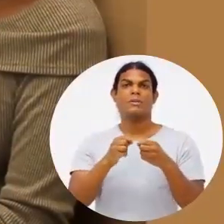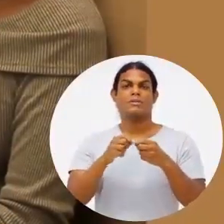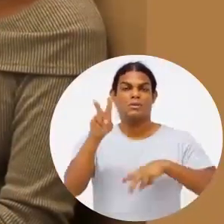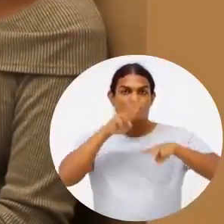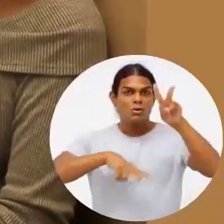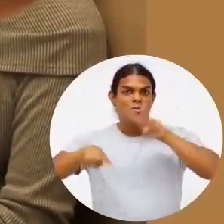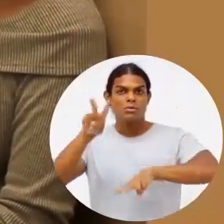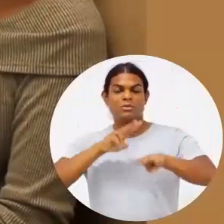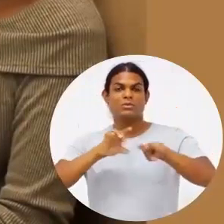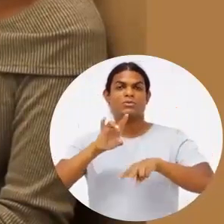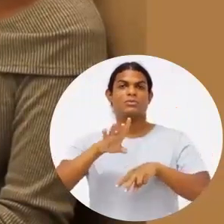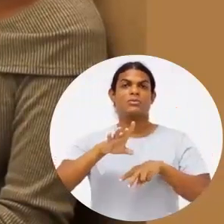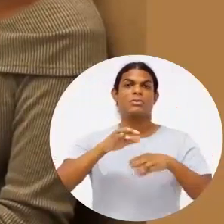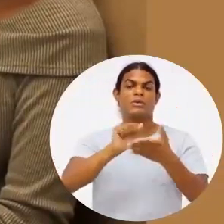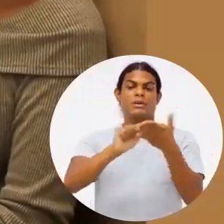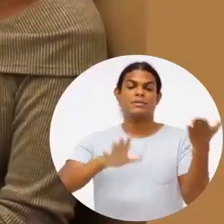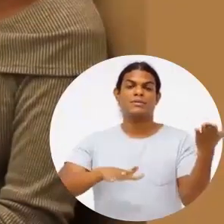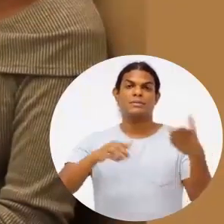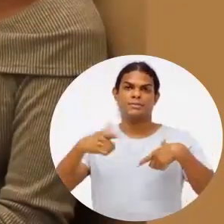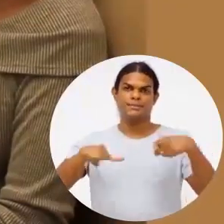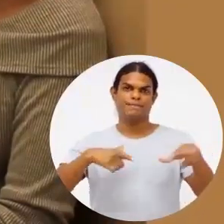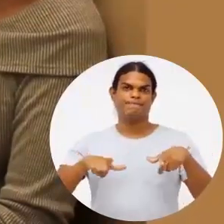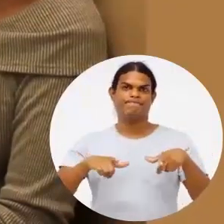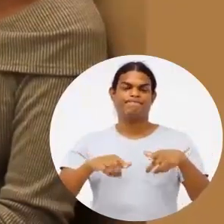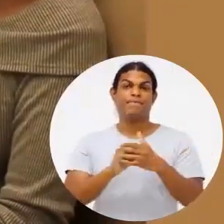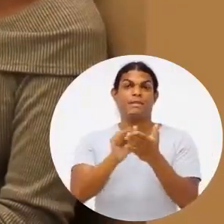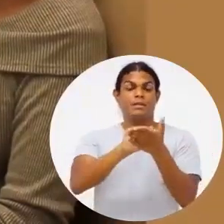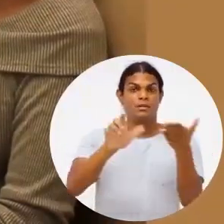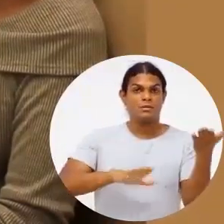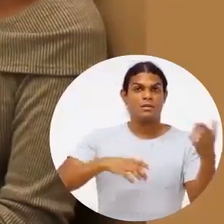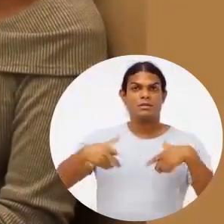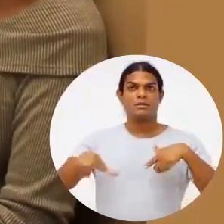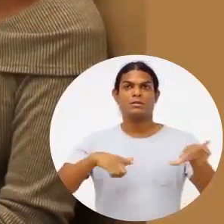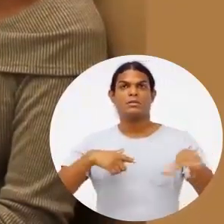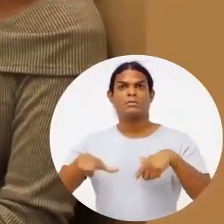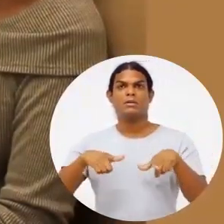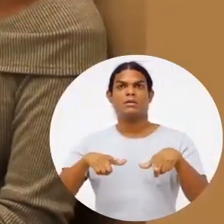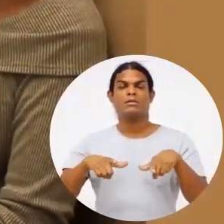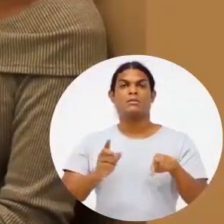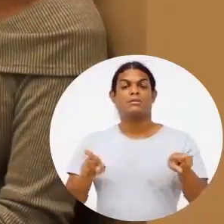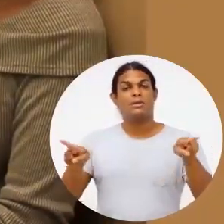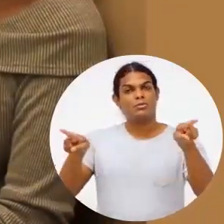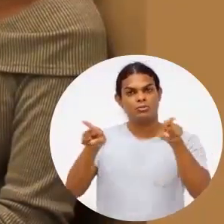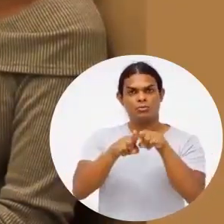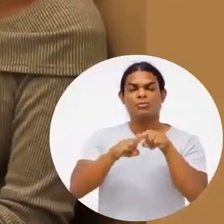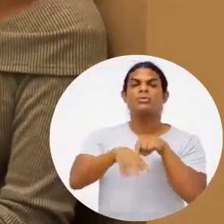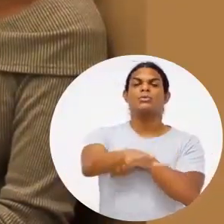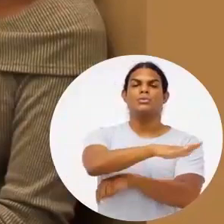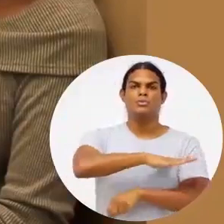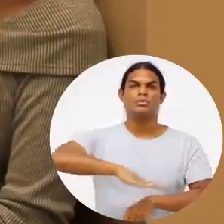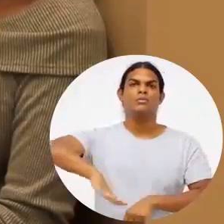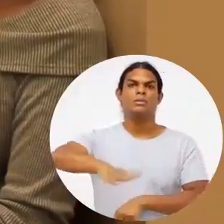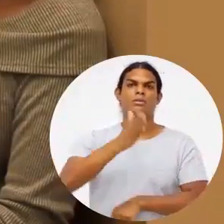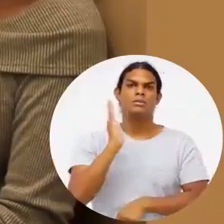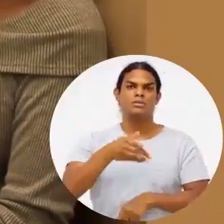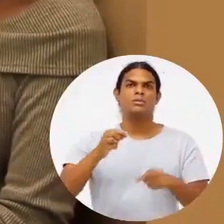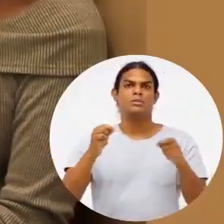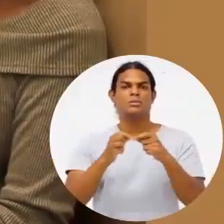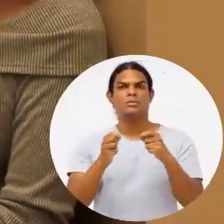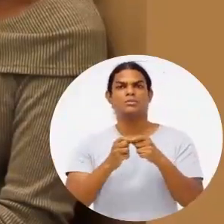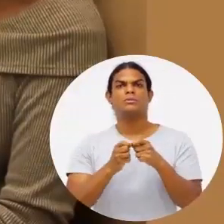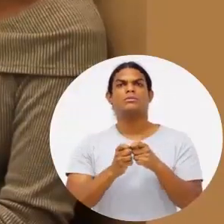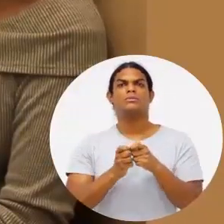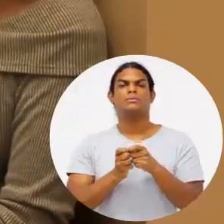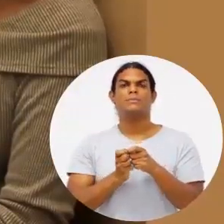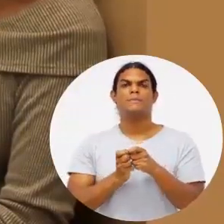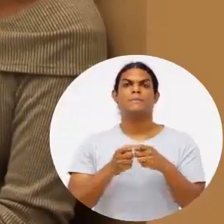a situação de trabalho? E a situação de trabalho faz parte da observação do ambiente construído? Faz. Porque o ambiente tem que